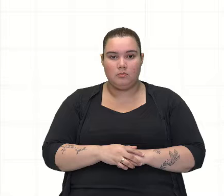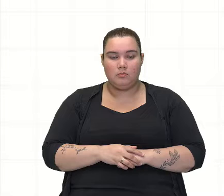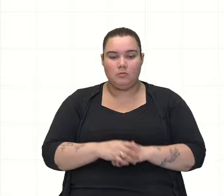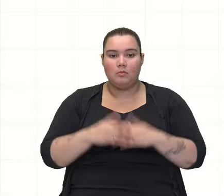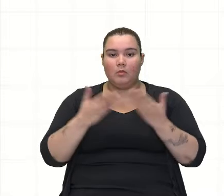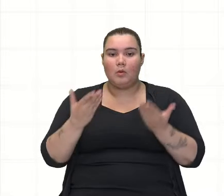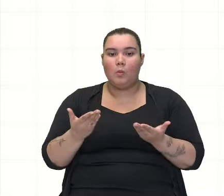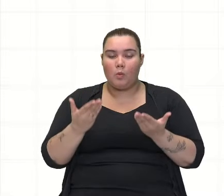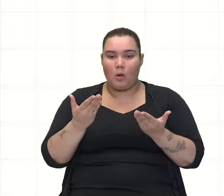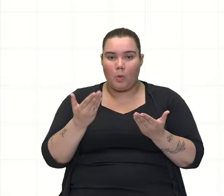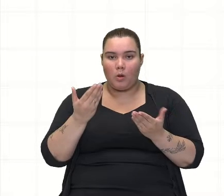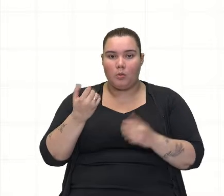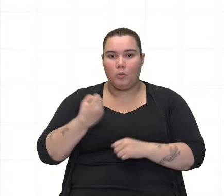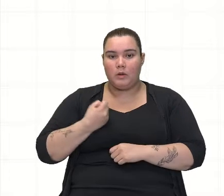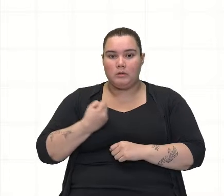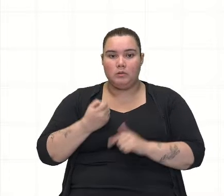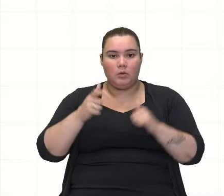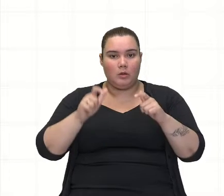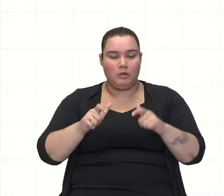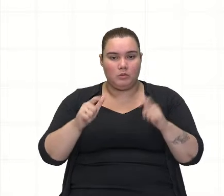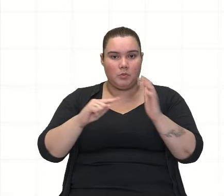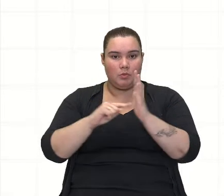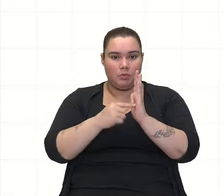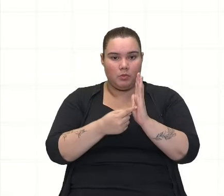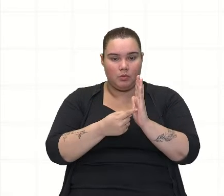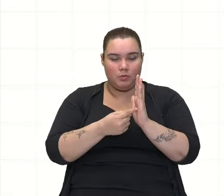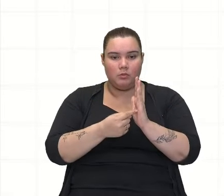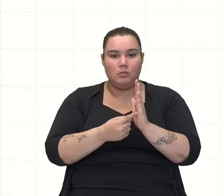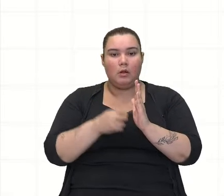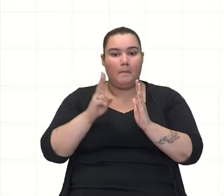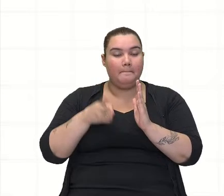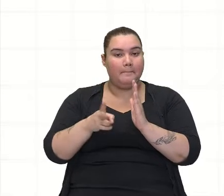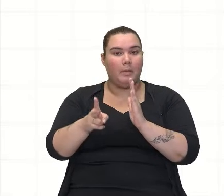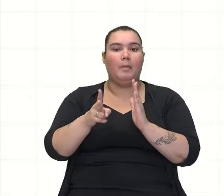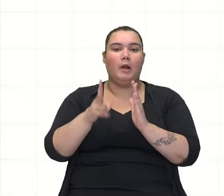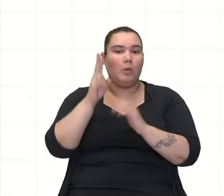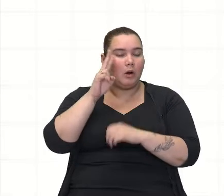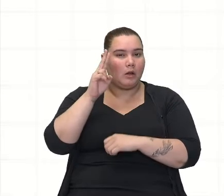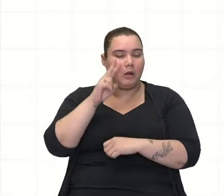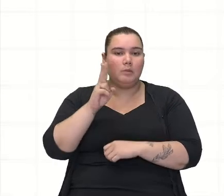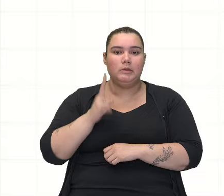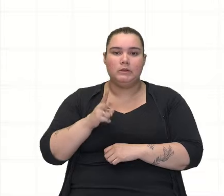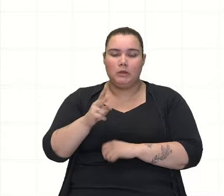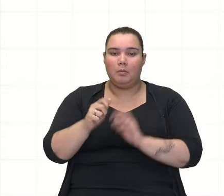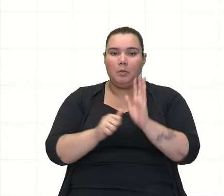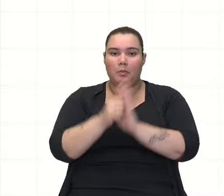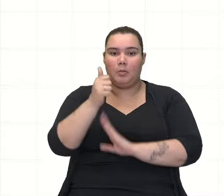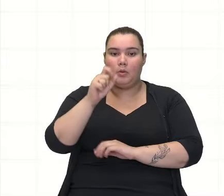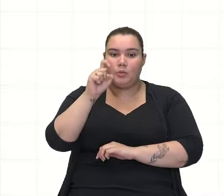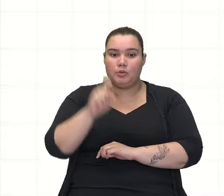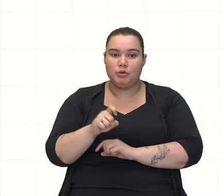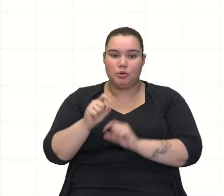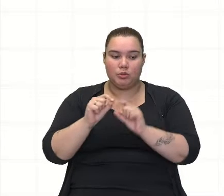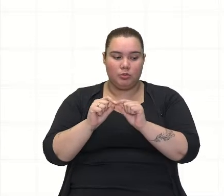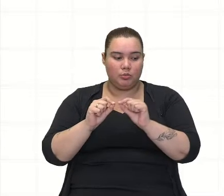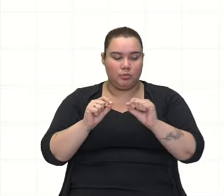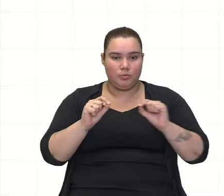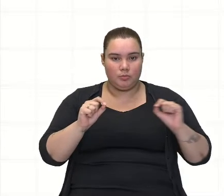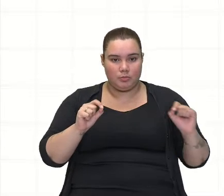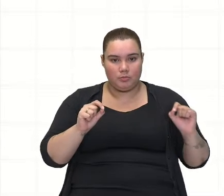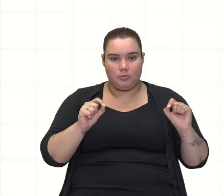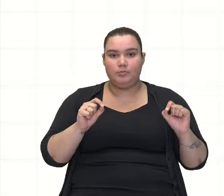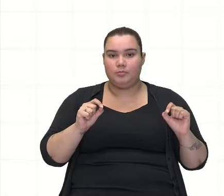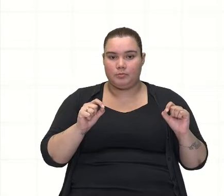qual é a coordenada do ponto B. Você vai olhar sempre, primeiro, no eixo X da